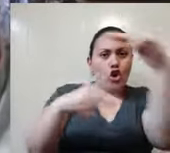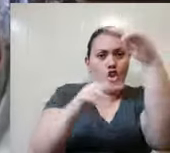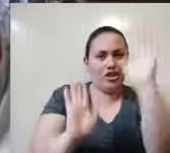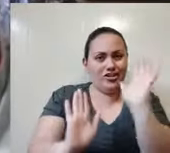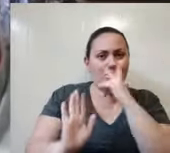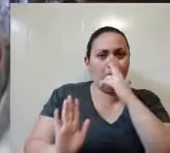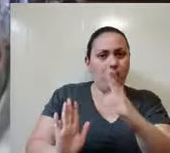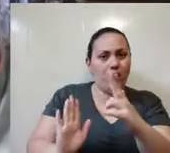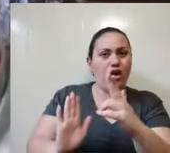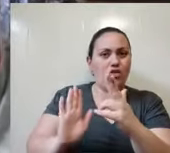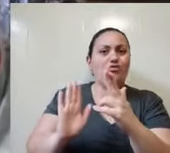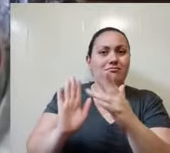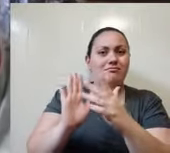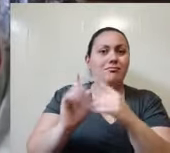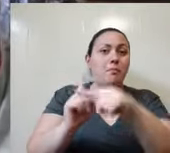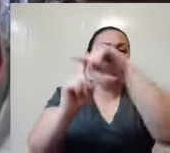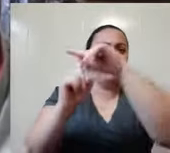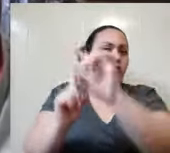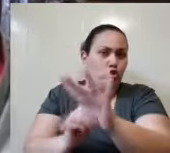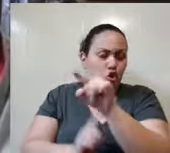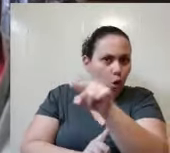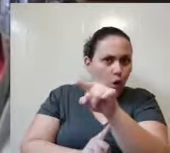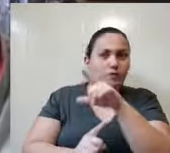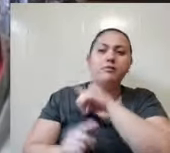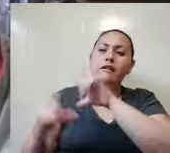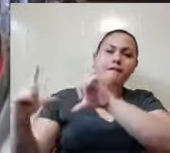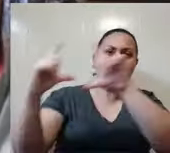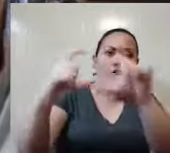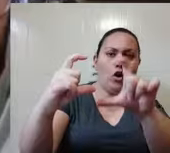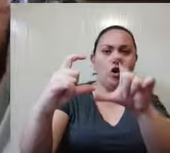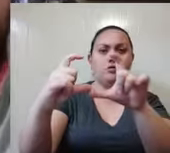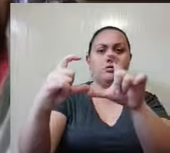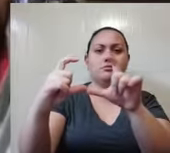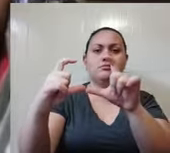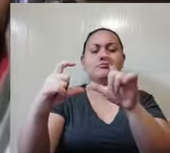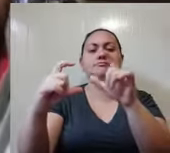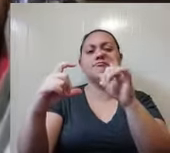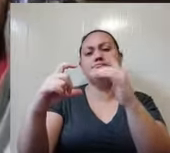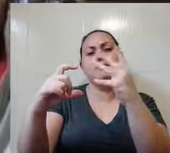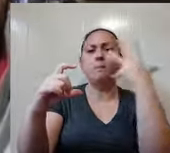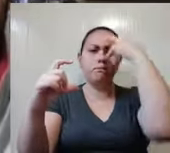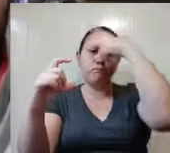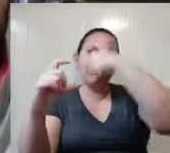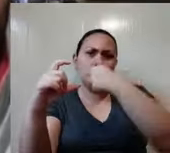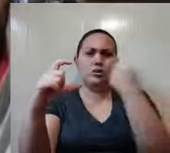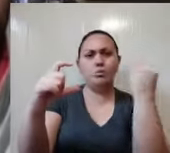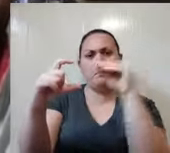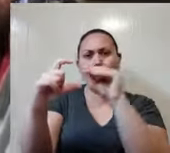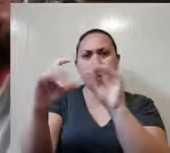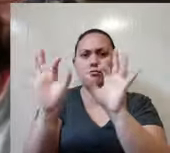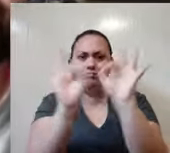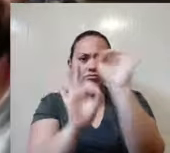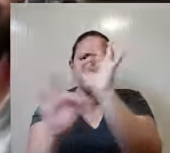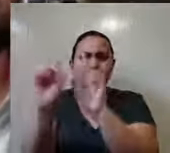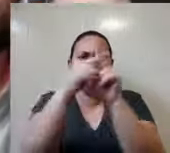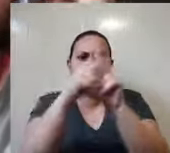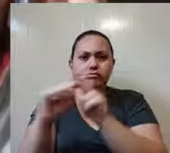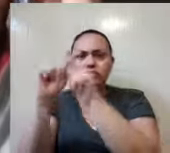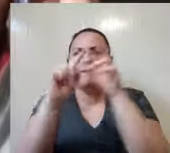recorte, que é isso que o Anderson está dizendo, pegar um vídeo, pegar uma foto, botar um filtro, fazer enfim,